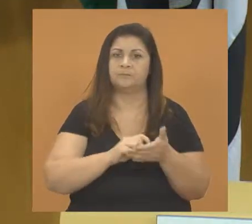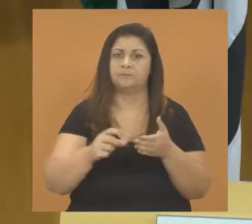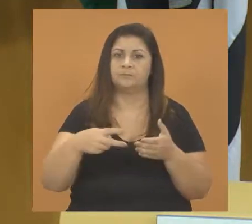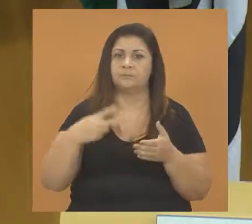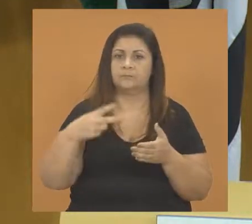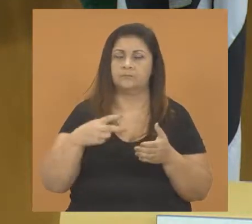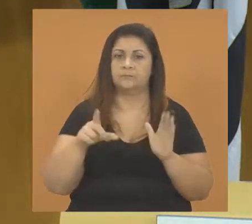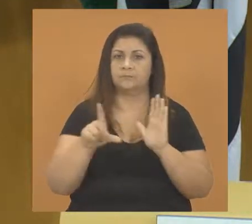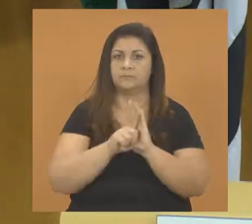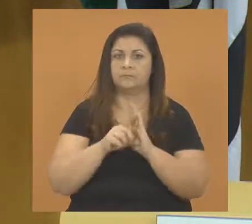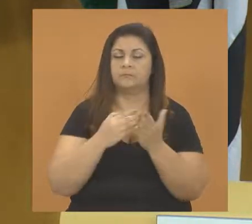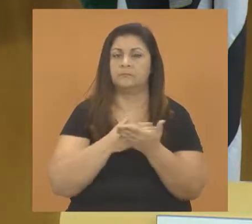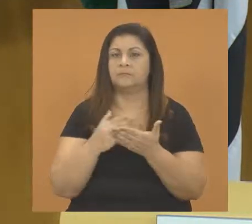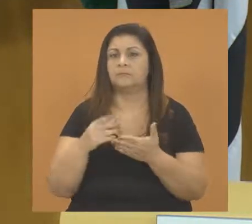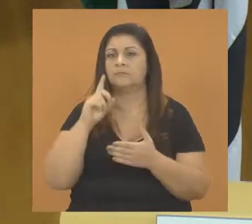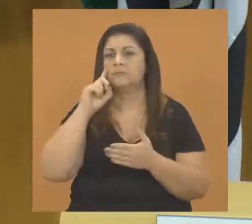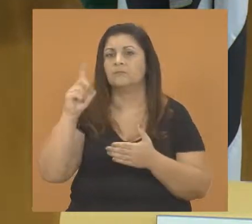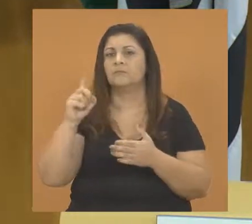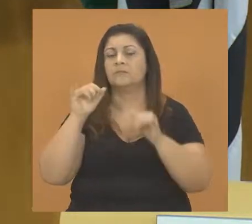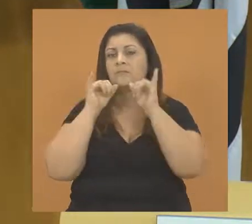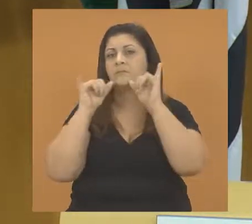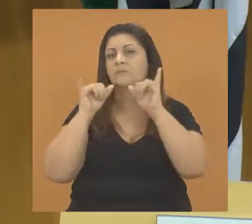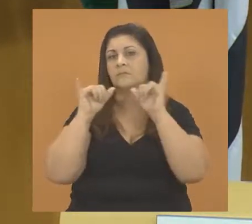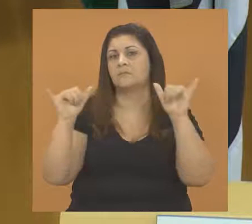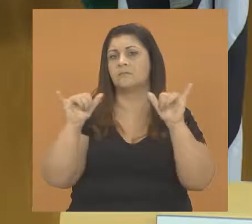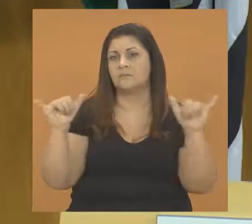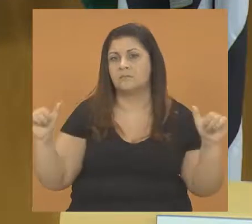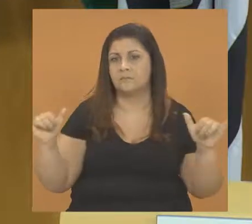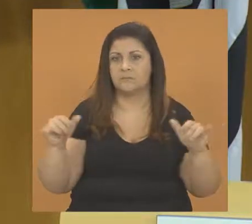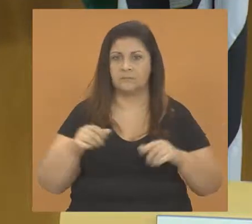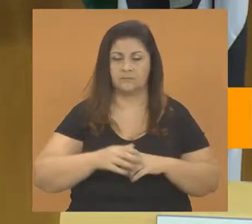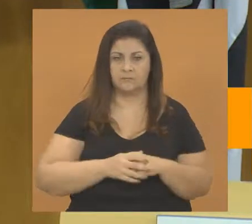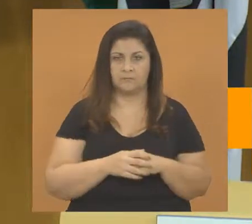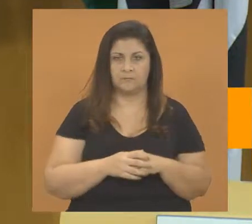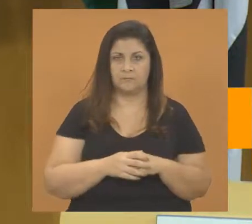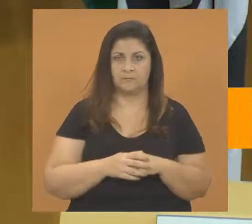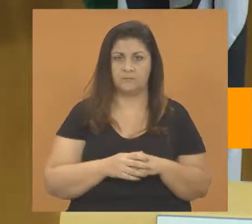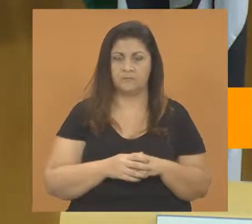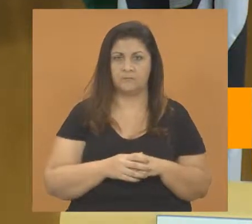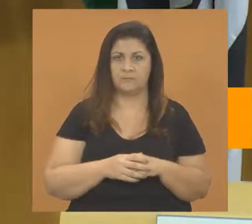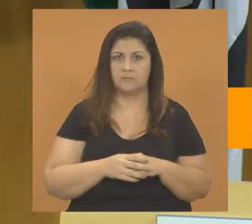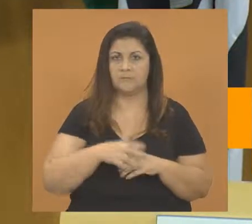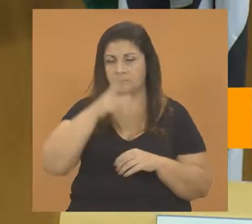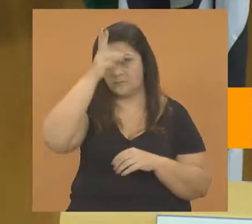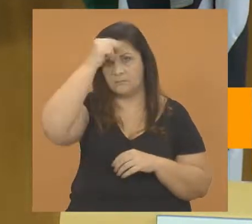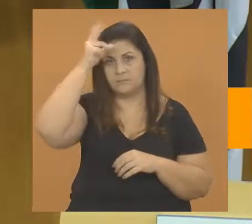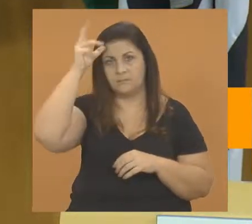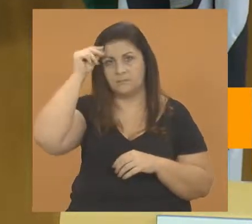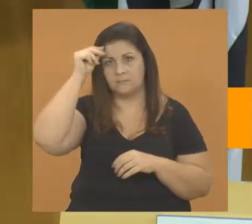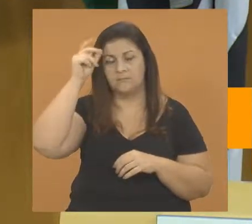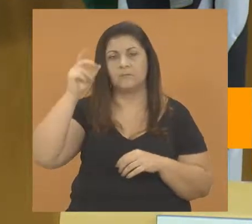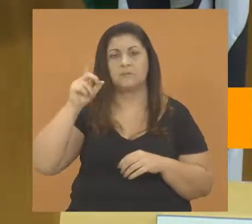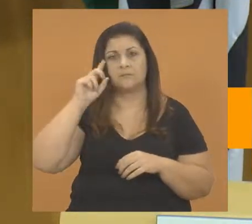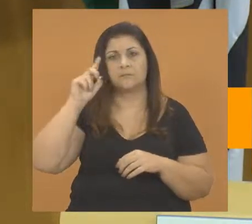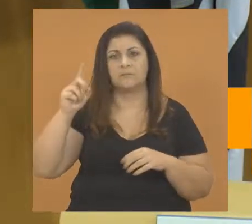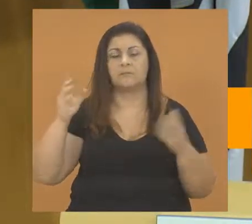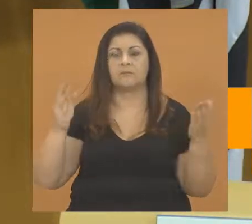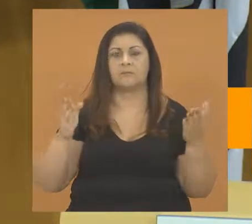vigor na data de sua publicação revogadas as disposições em contrário o gabinete do prefeito 28 de setembro domingo 17